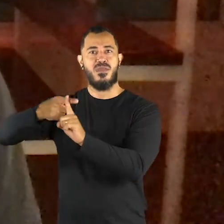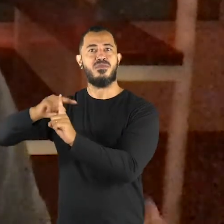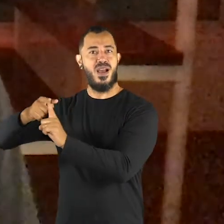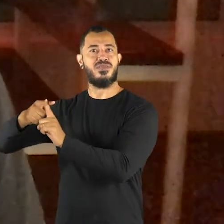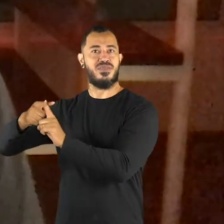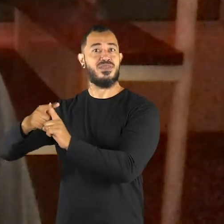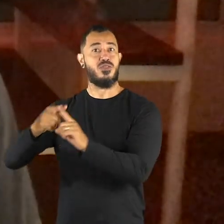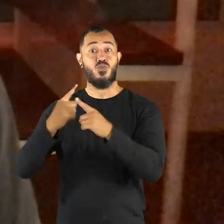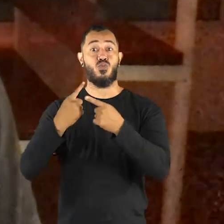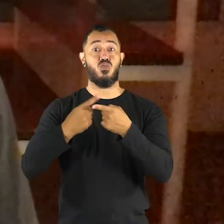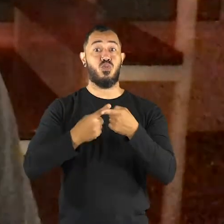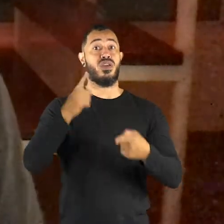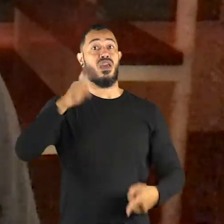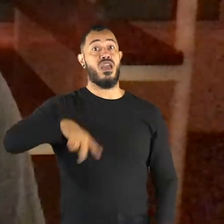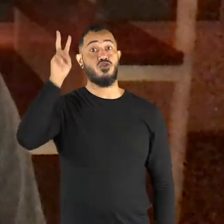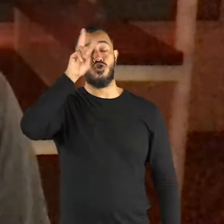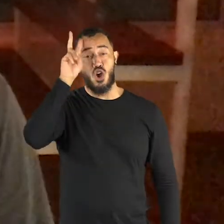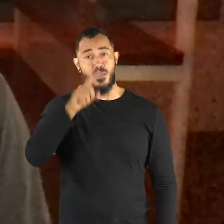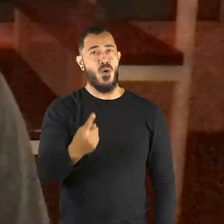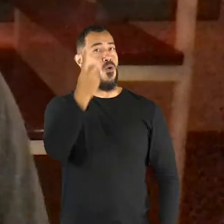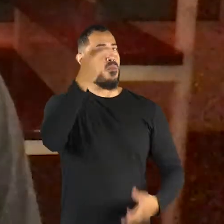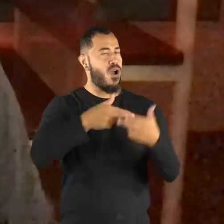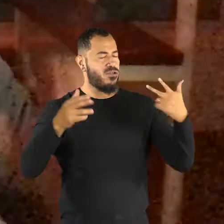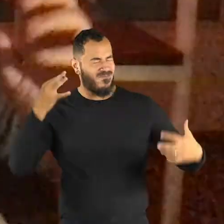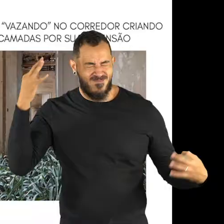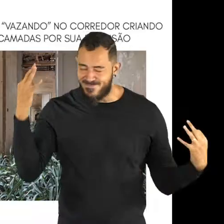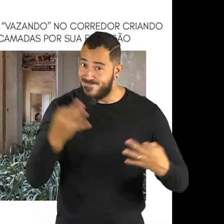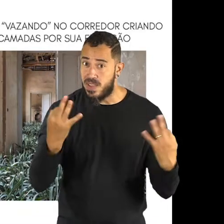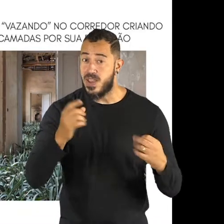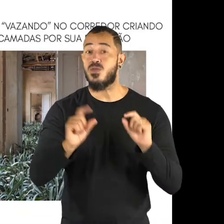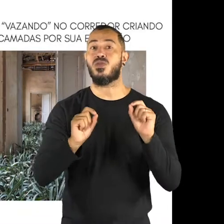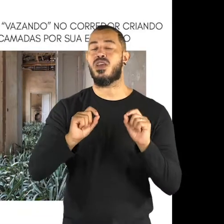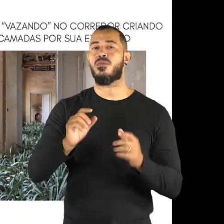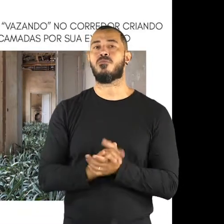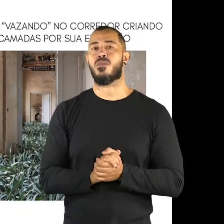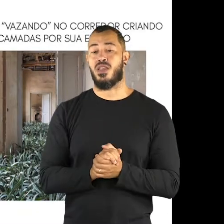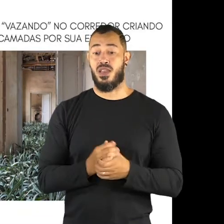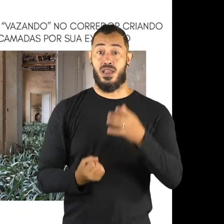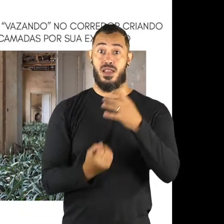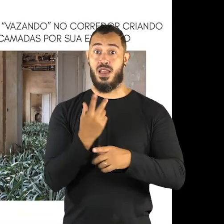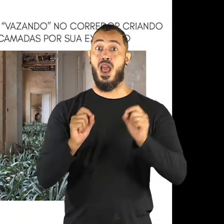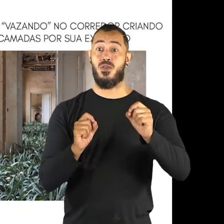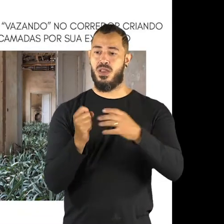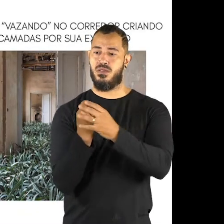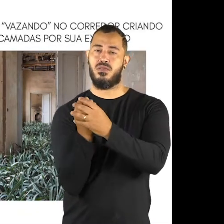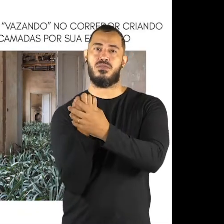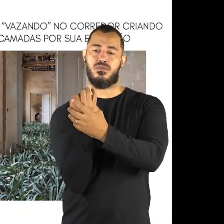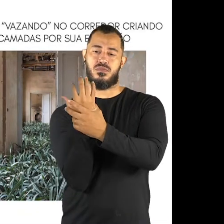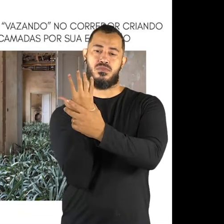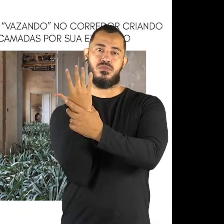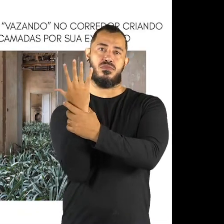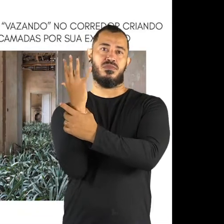somassem a história que a gente está contando. Uma sacada muito legal que ela teve foi de criar e colocar plantas que estão nascendo. Essas plantas